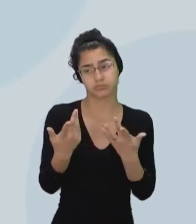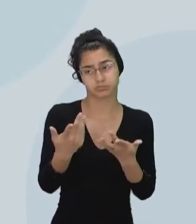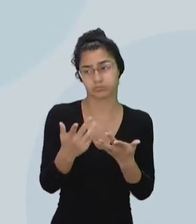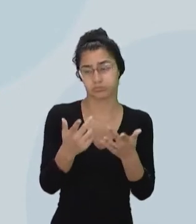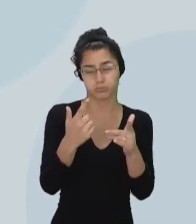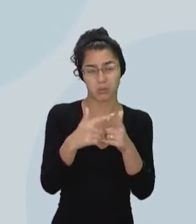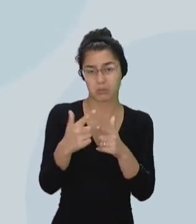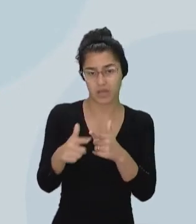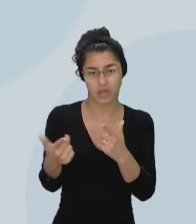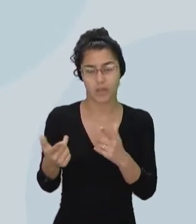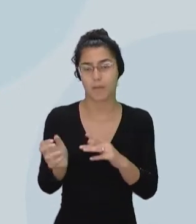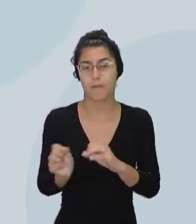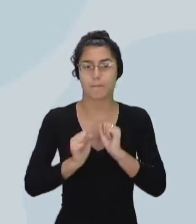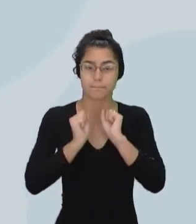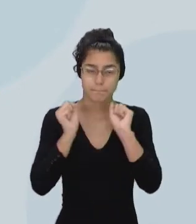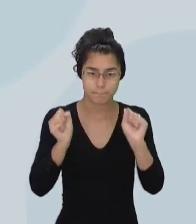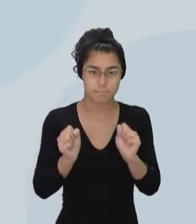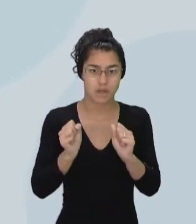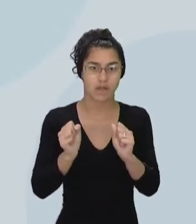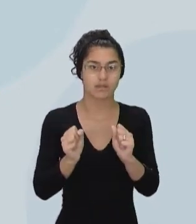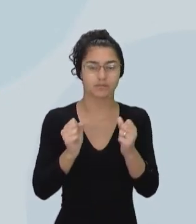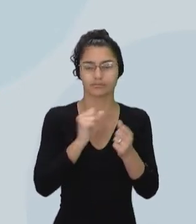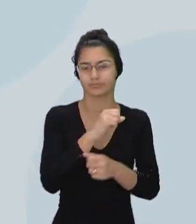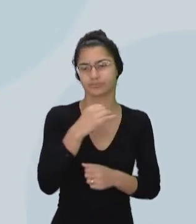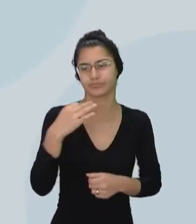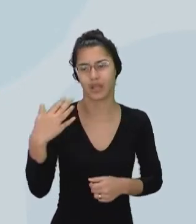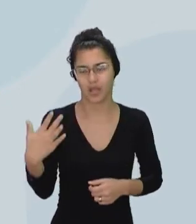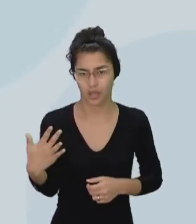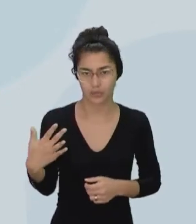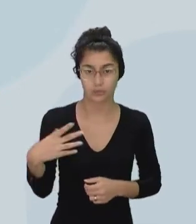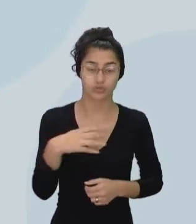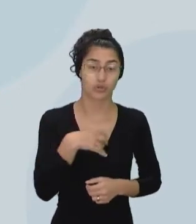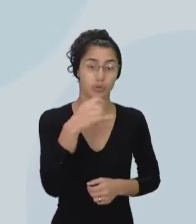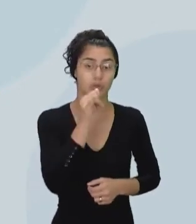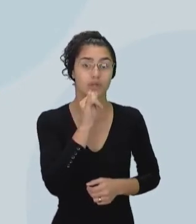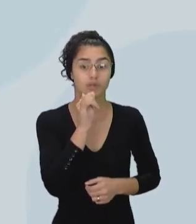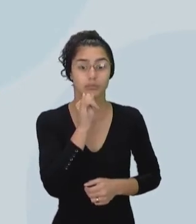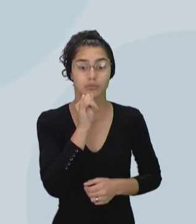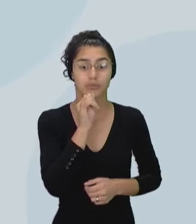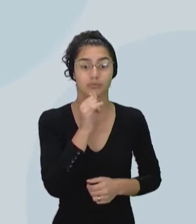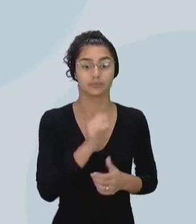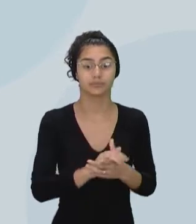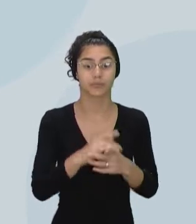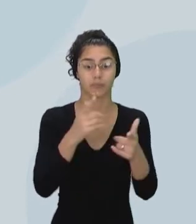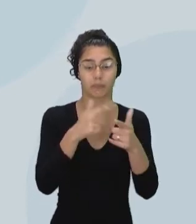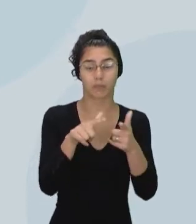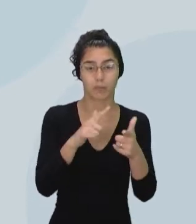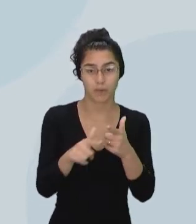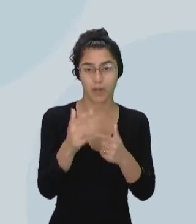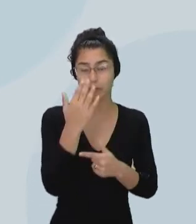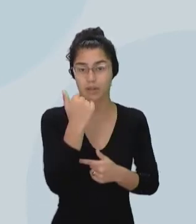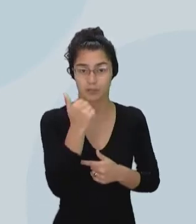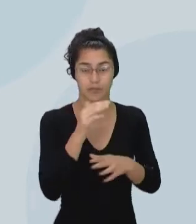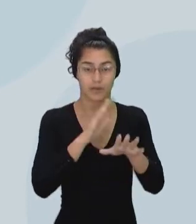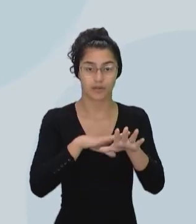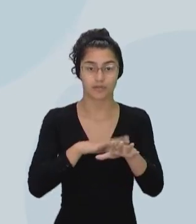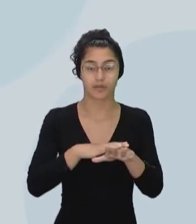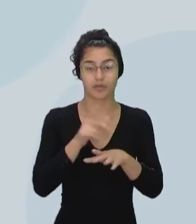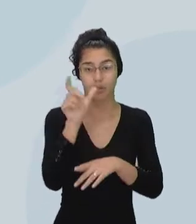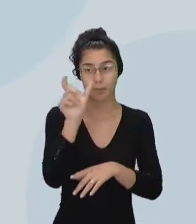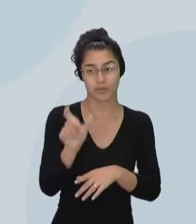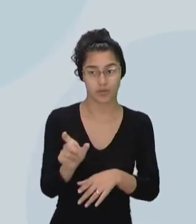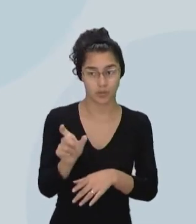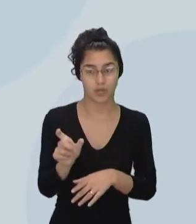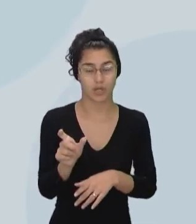razões, né, que podem ser aí inúmeras, por meio, por exemplo, de um transtorno alimentar que faz então com que